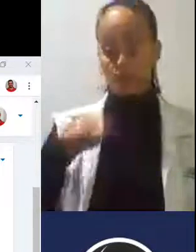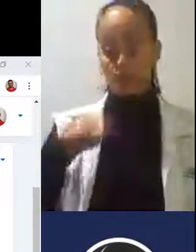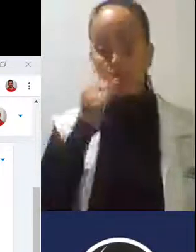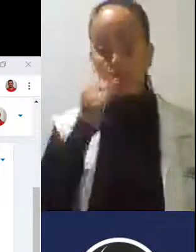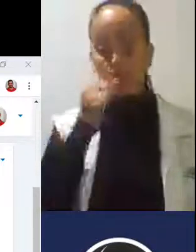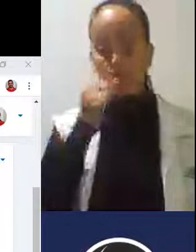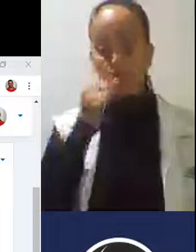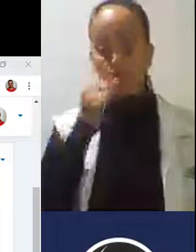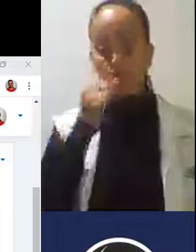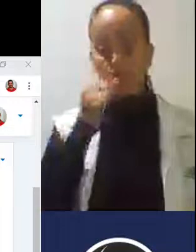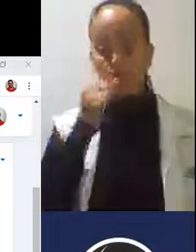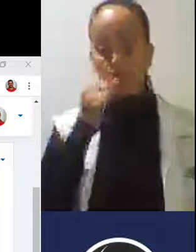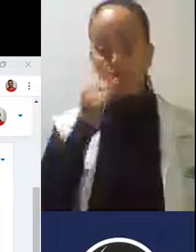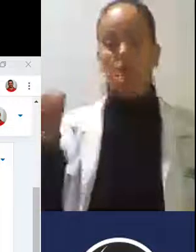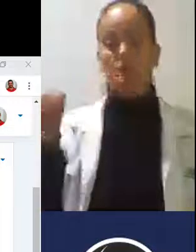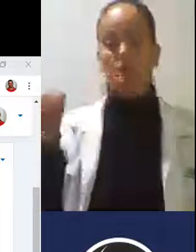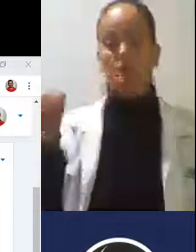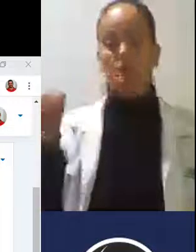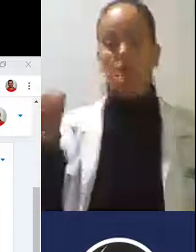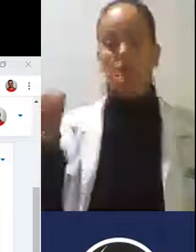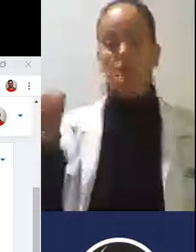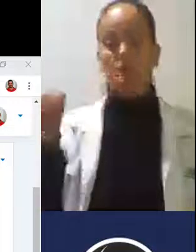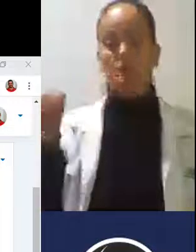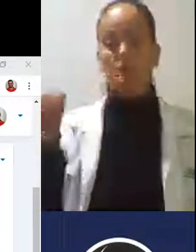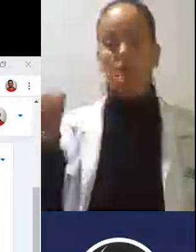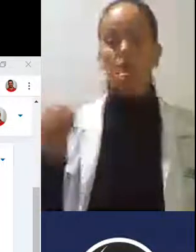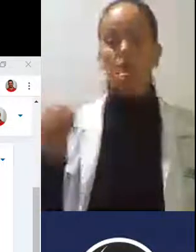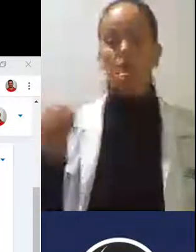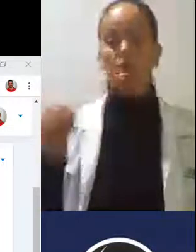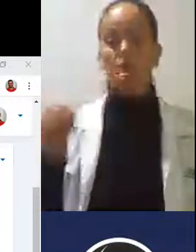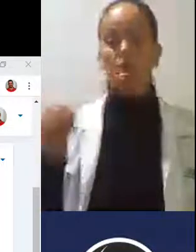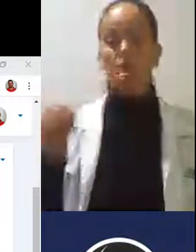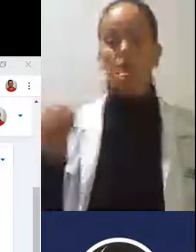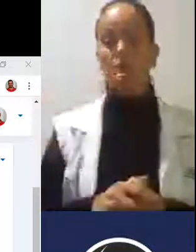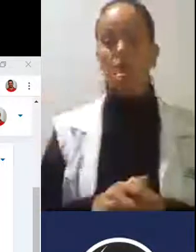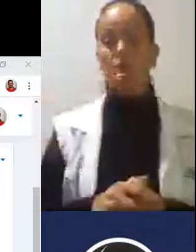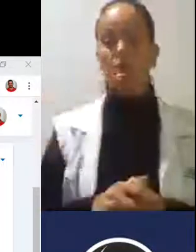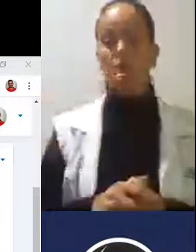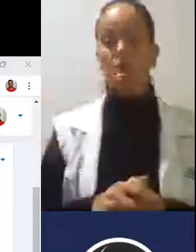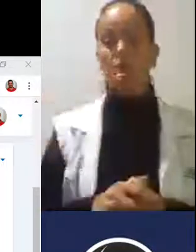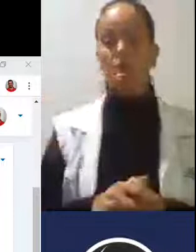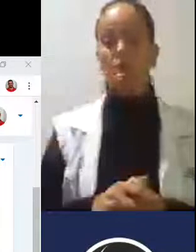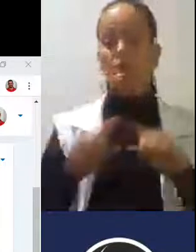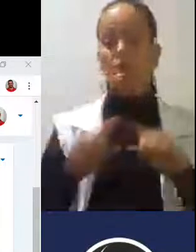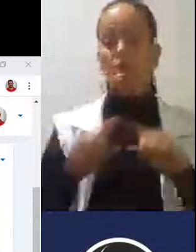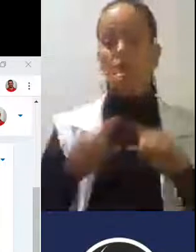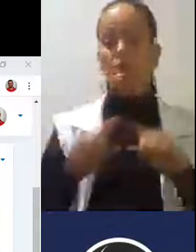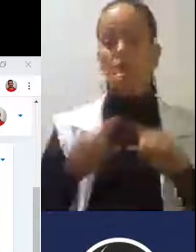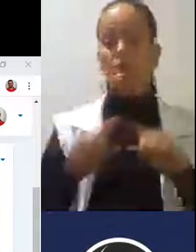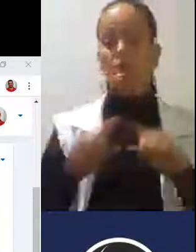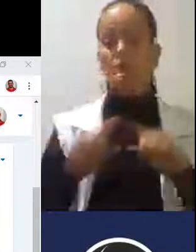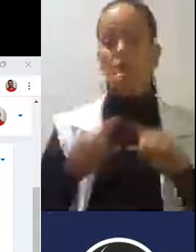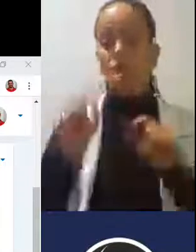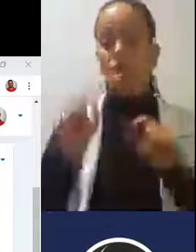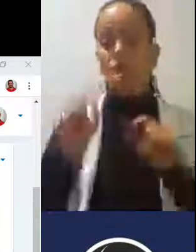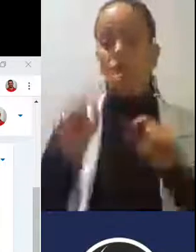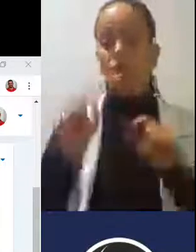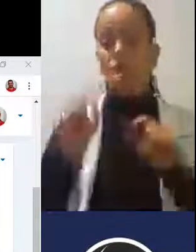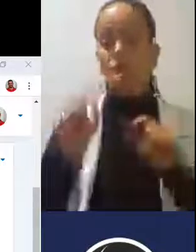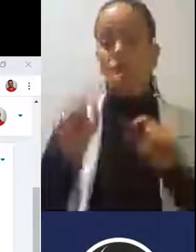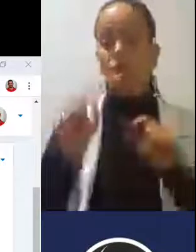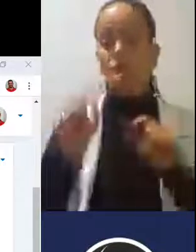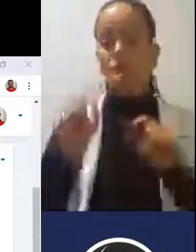elétrica. Lembrando da definição, né? De que corrente elétrica é o quê?